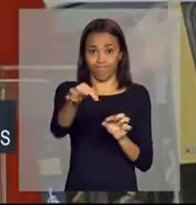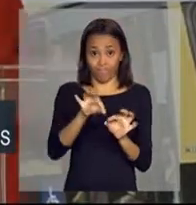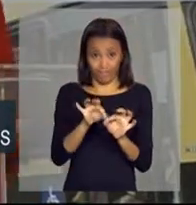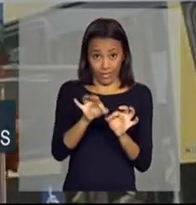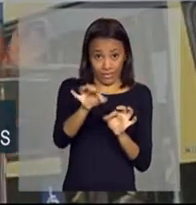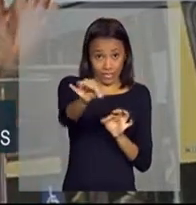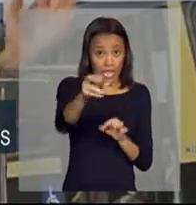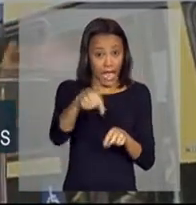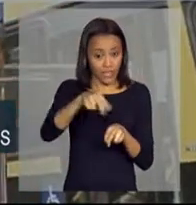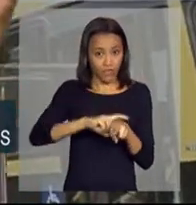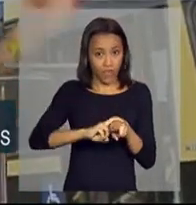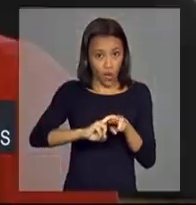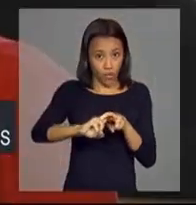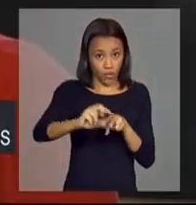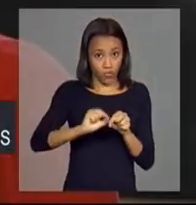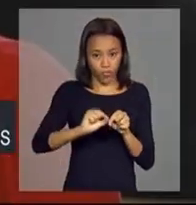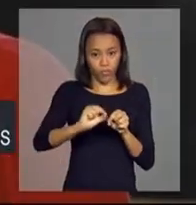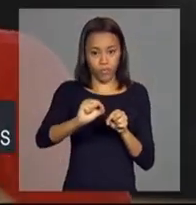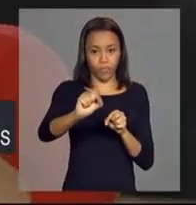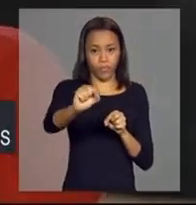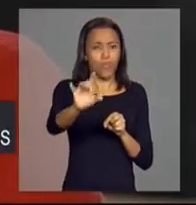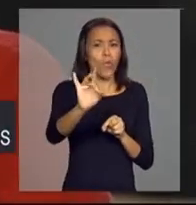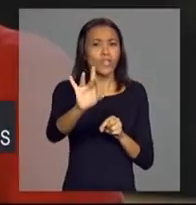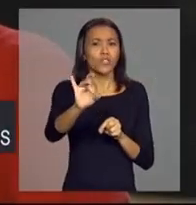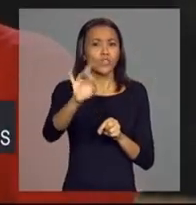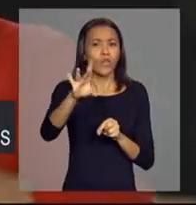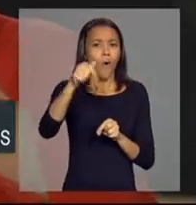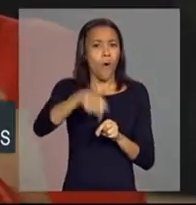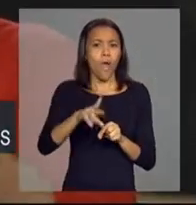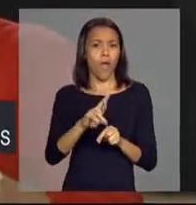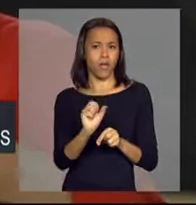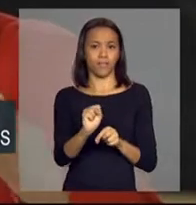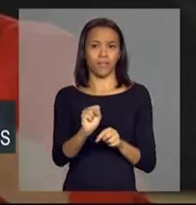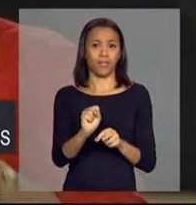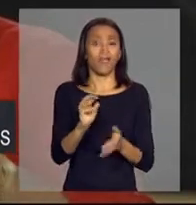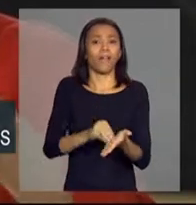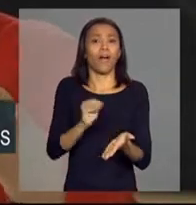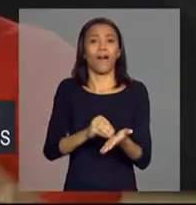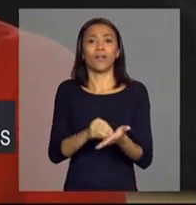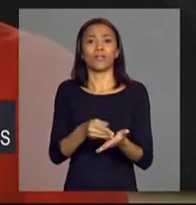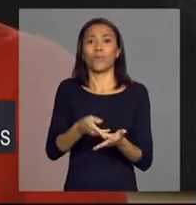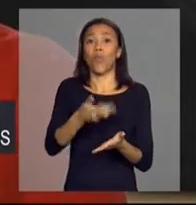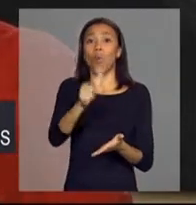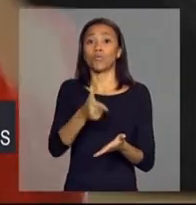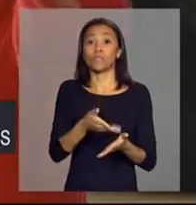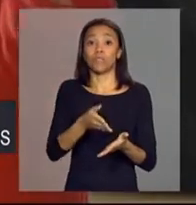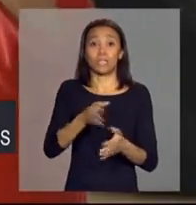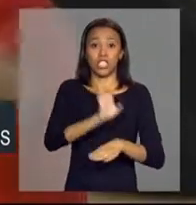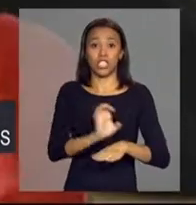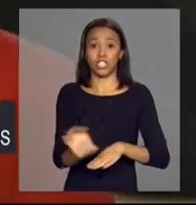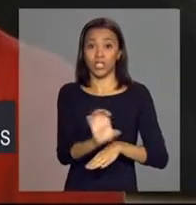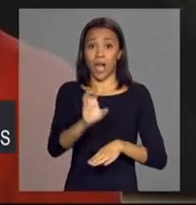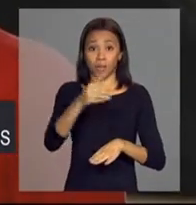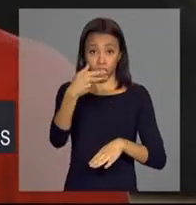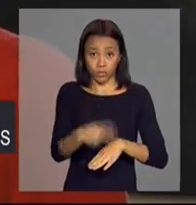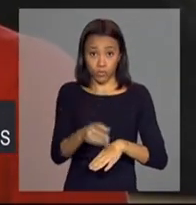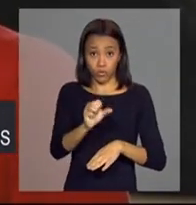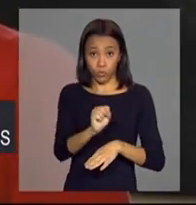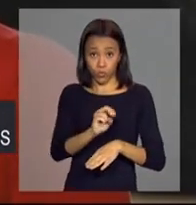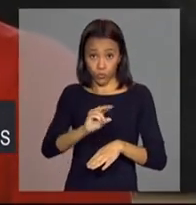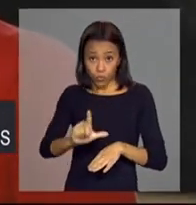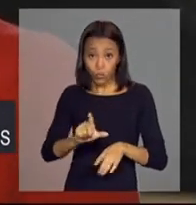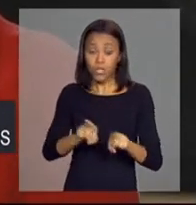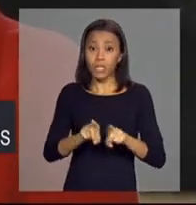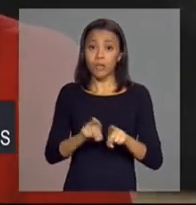através dessa ferrovia, aí não é só o Rio Grande do Sul, não se ligue aos demais estados do Sul e ao polo central do